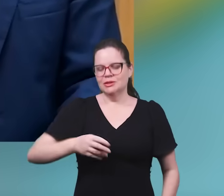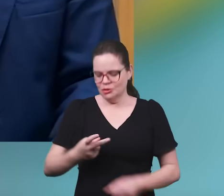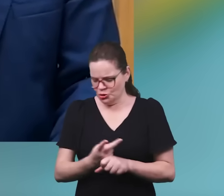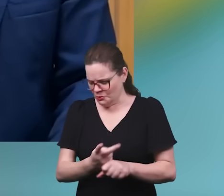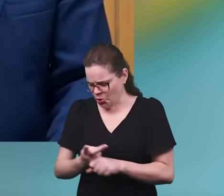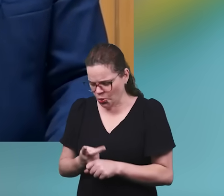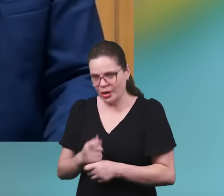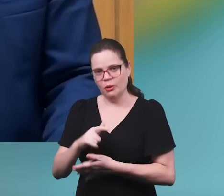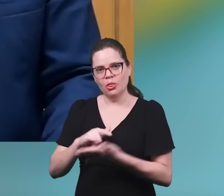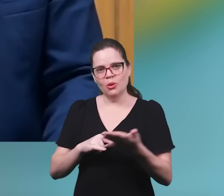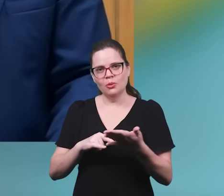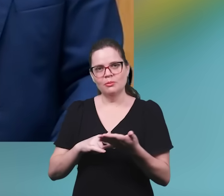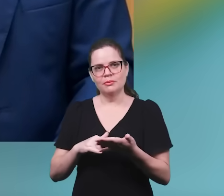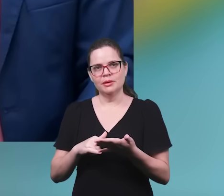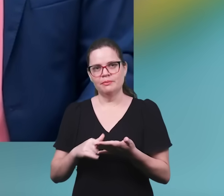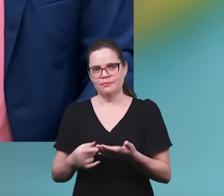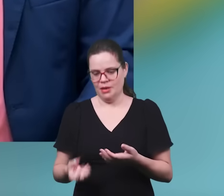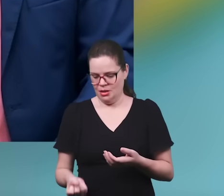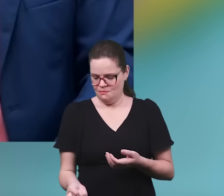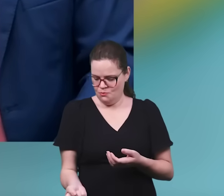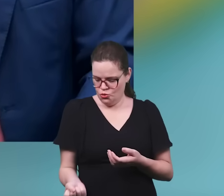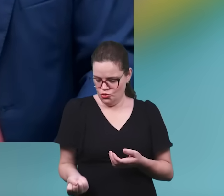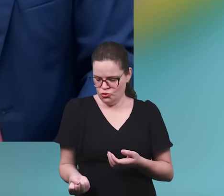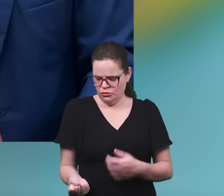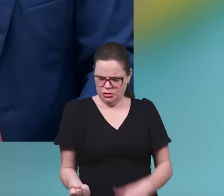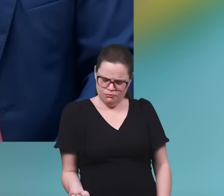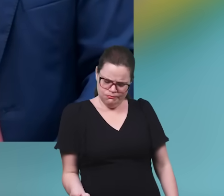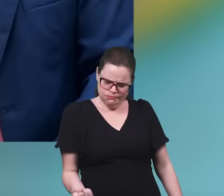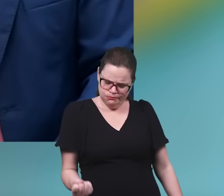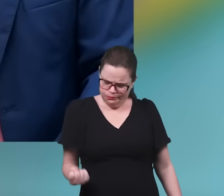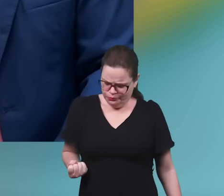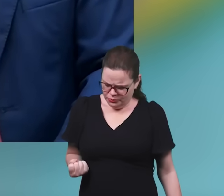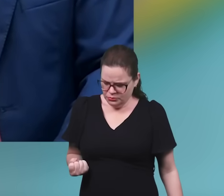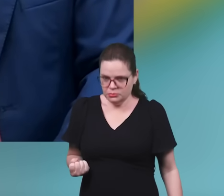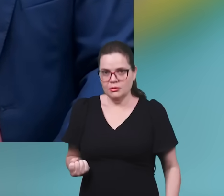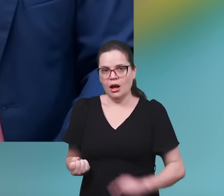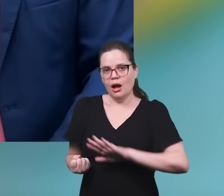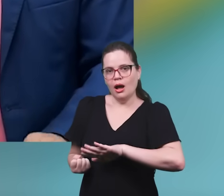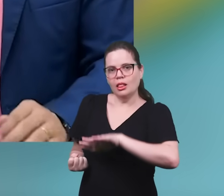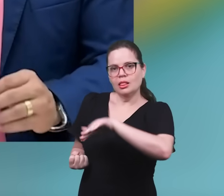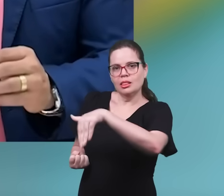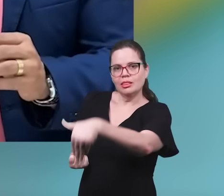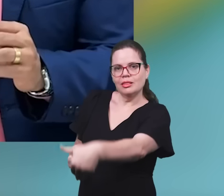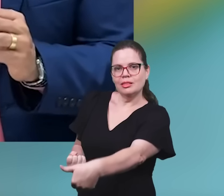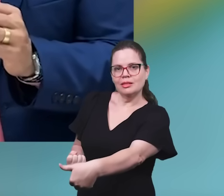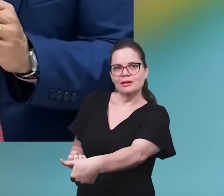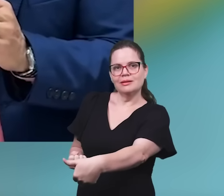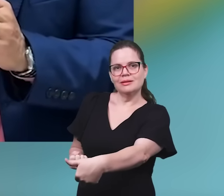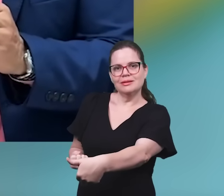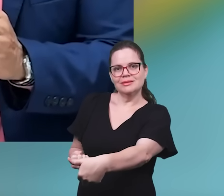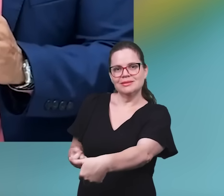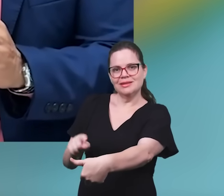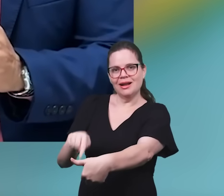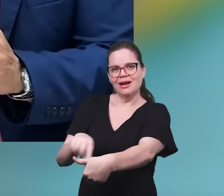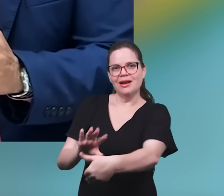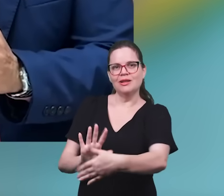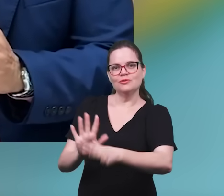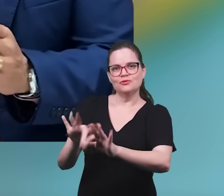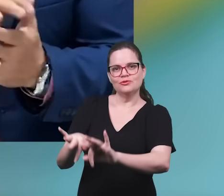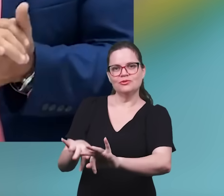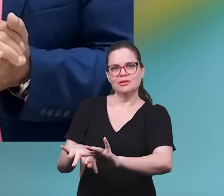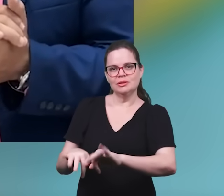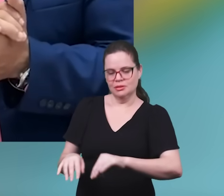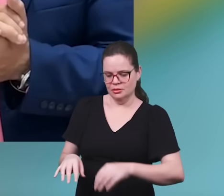procurar o papel, ele puxou um pouquinho mais a gaveta, o papel estava bem no finalzinho